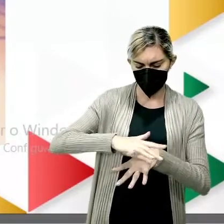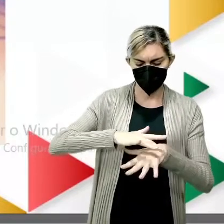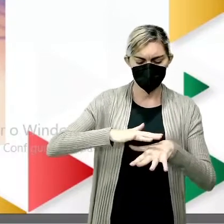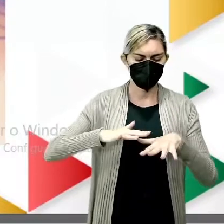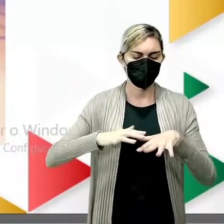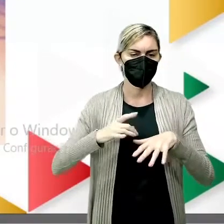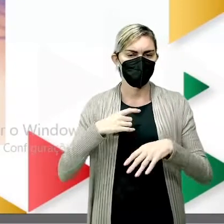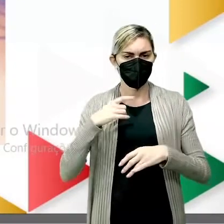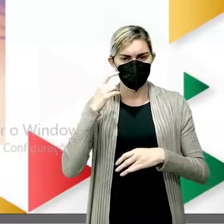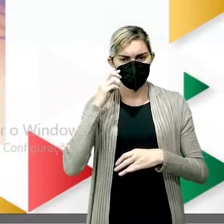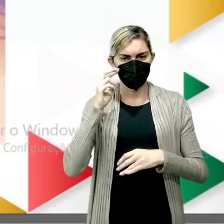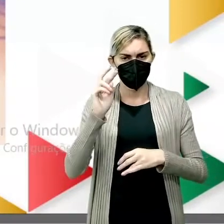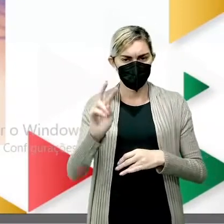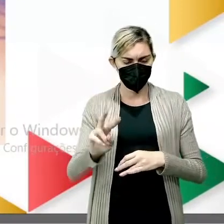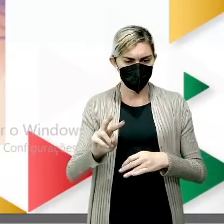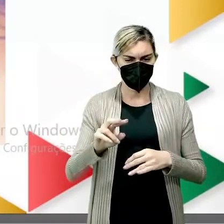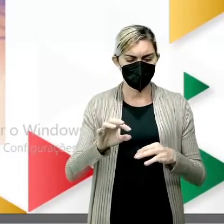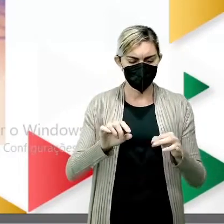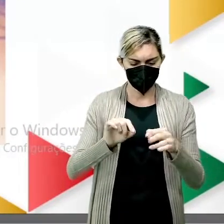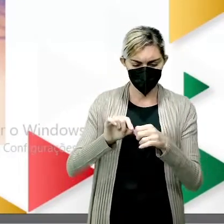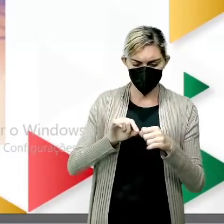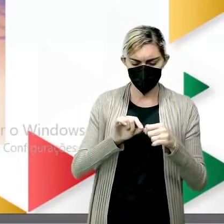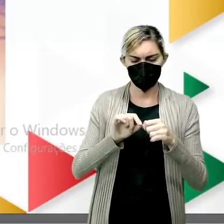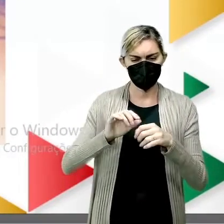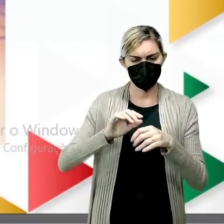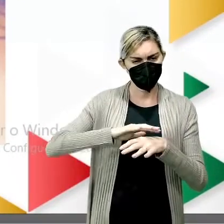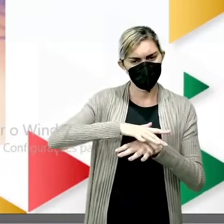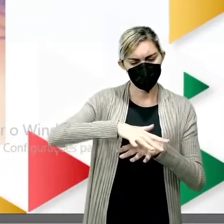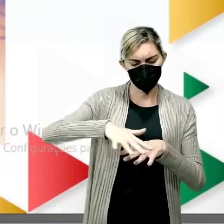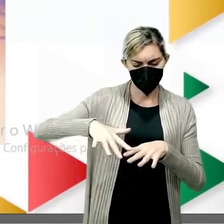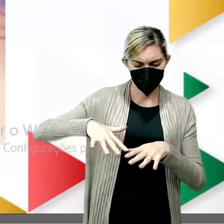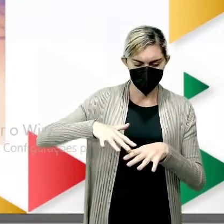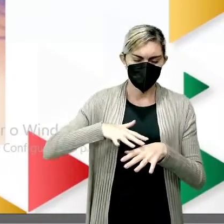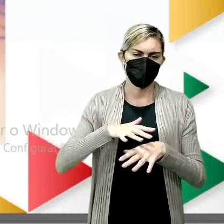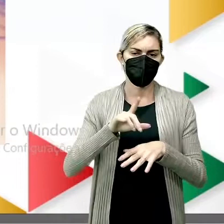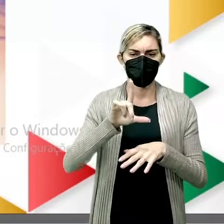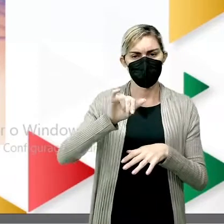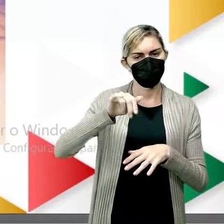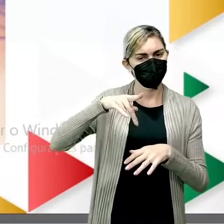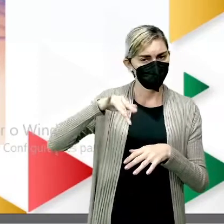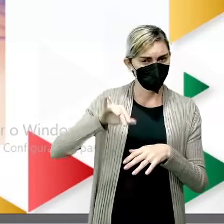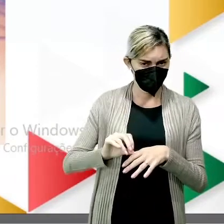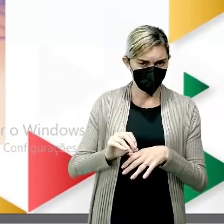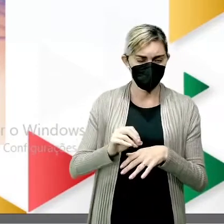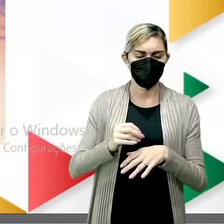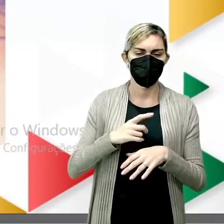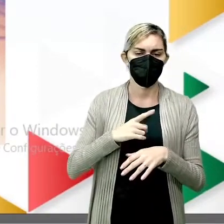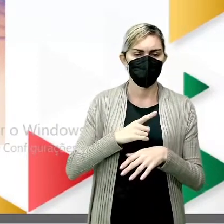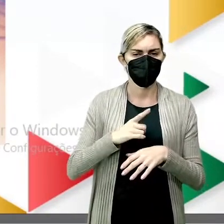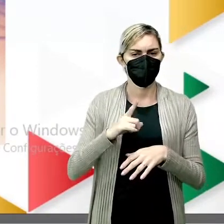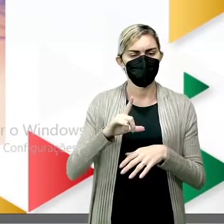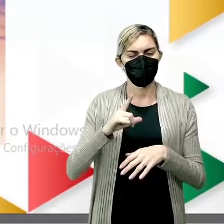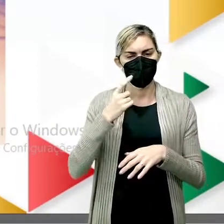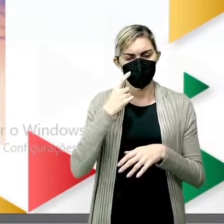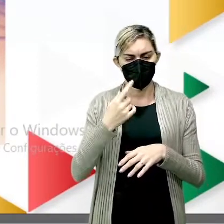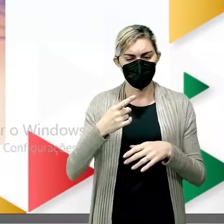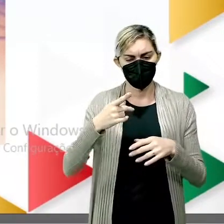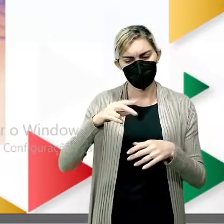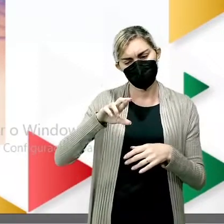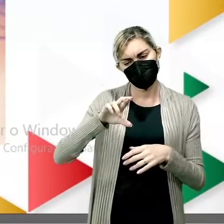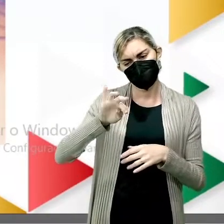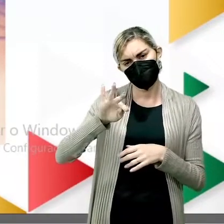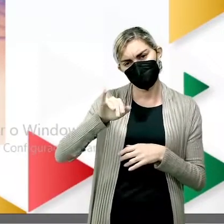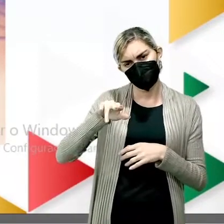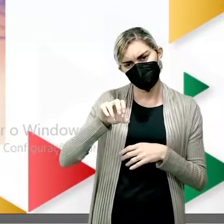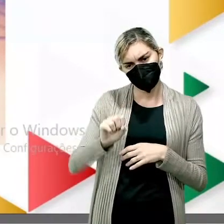vai ser justamente formada por uma camada ali de fosfolipídio, de glicoproteína, a gente